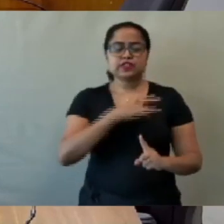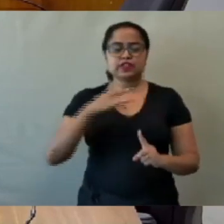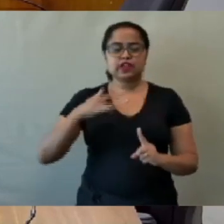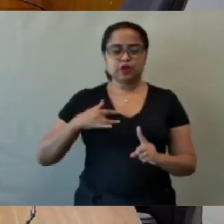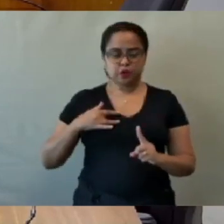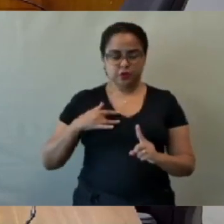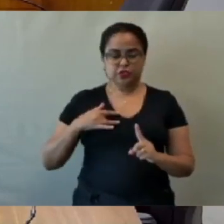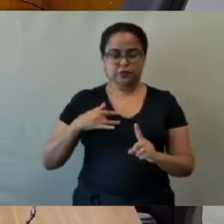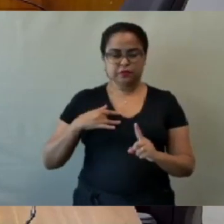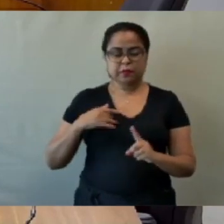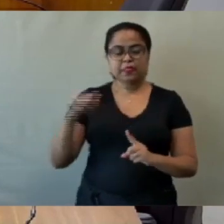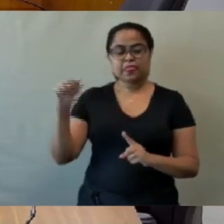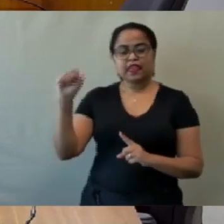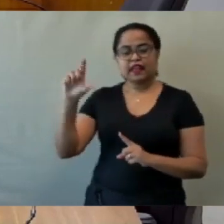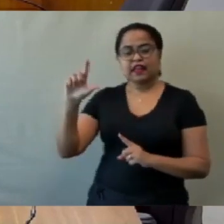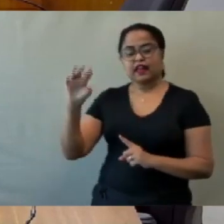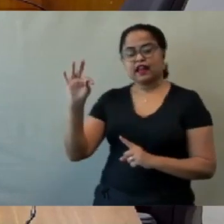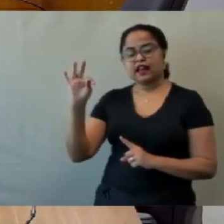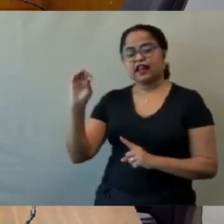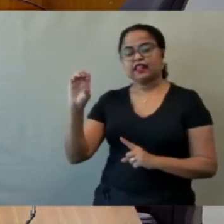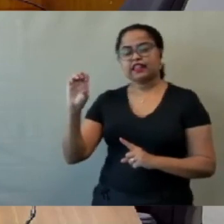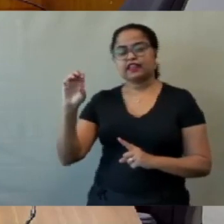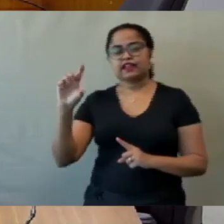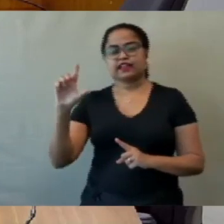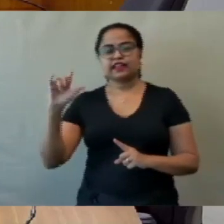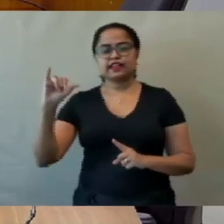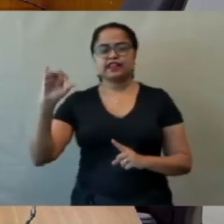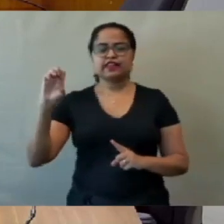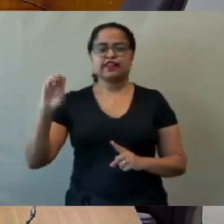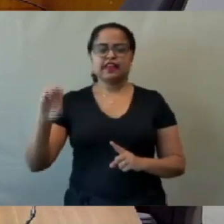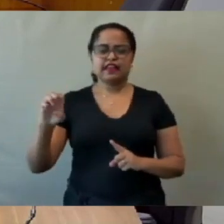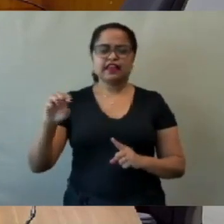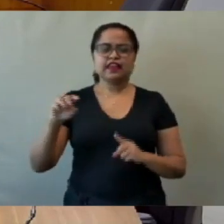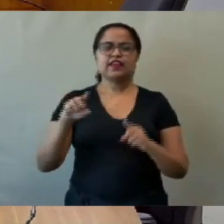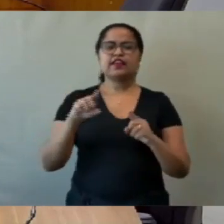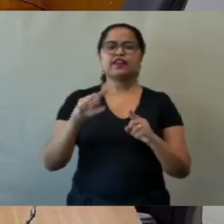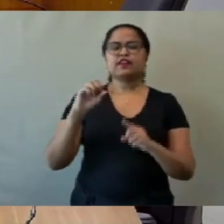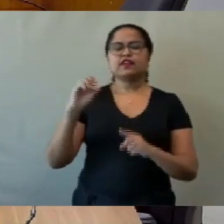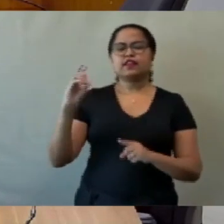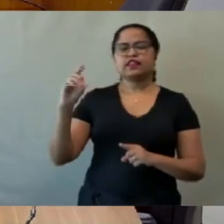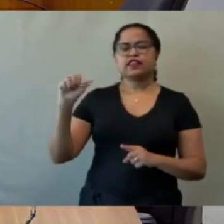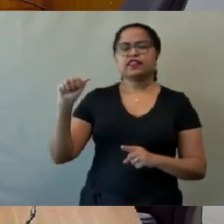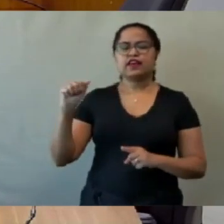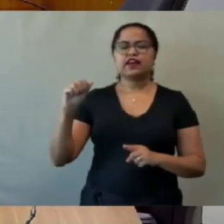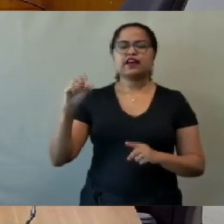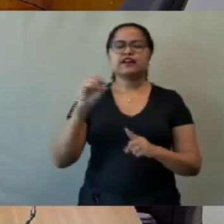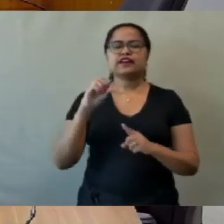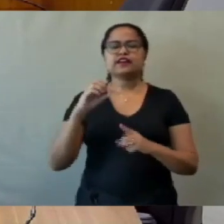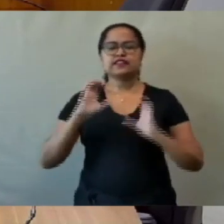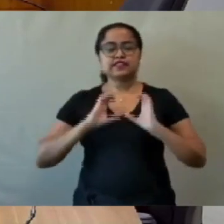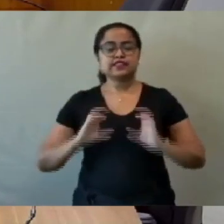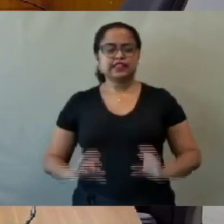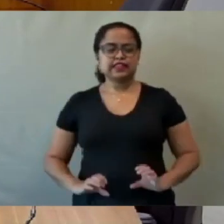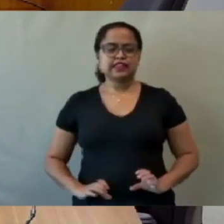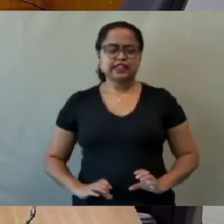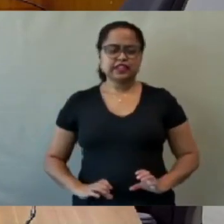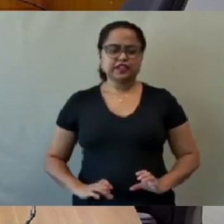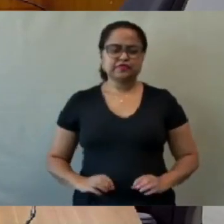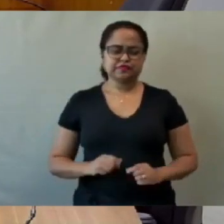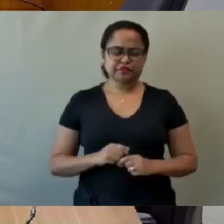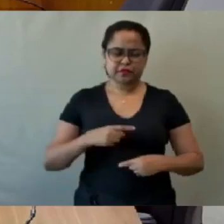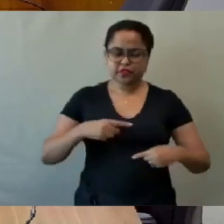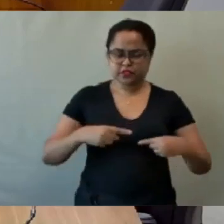no município de Belo Horizonte. Para discutir, professora Marli? Em discussão. Desculpa.